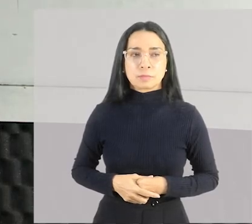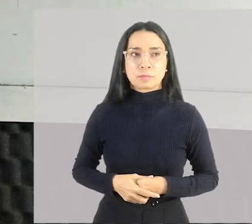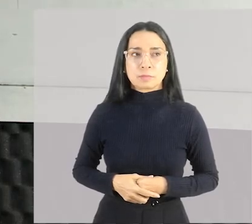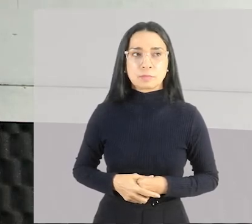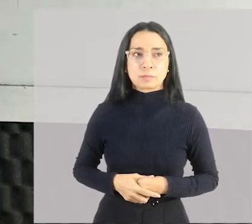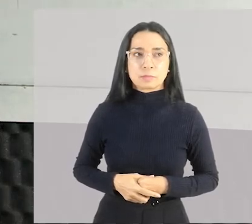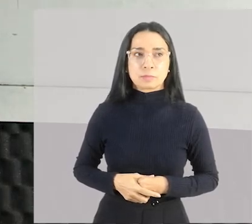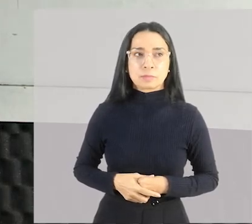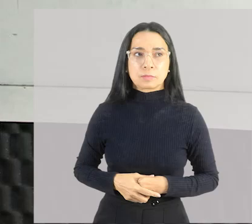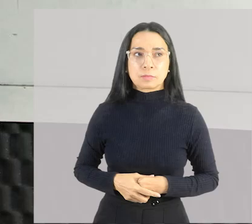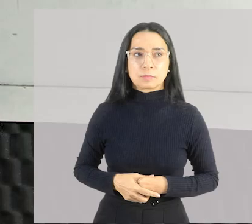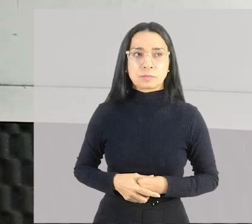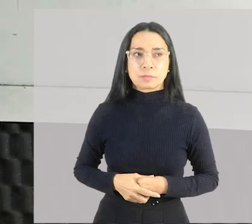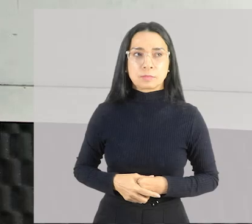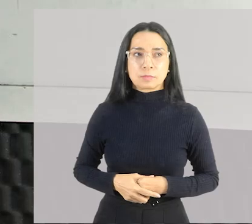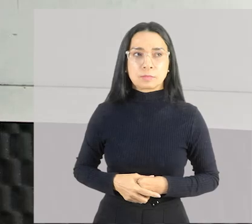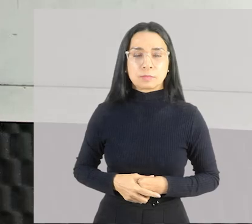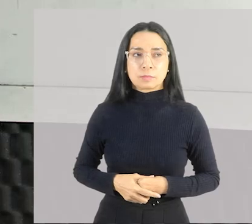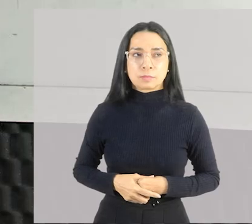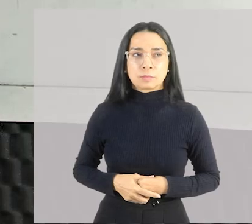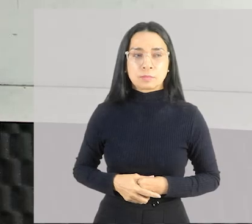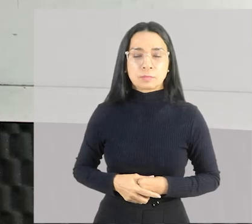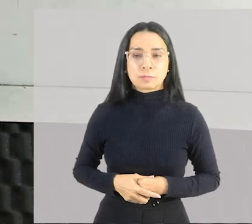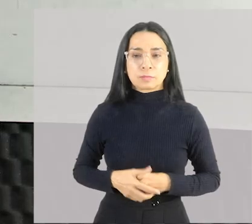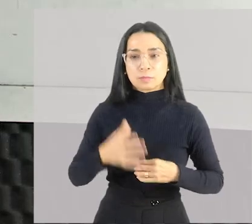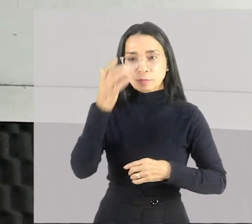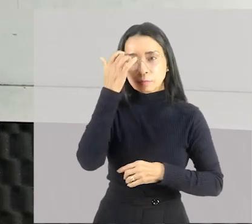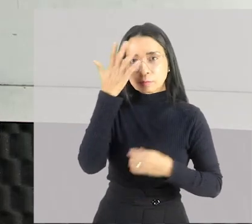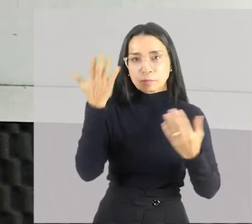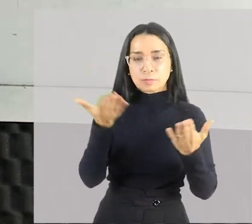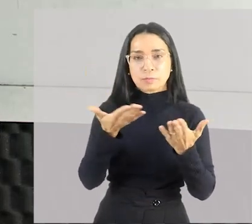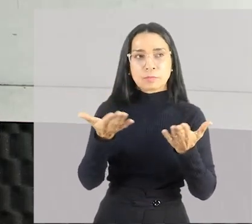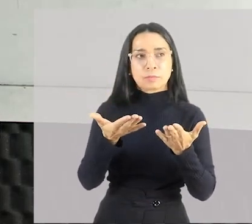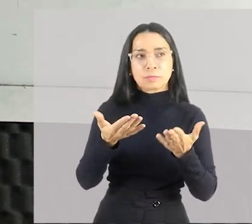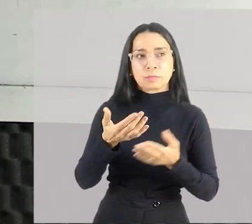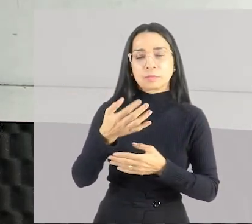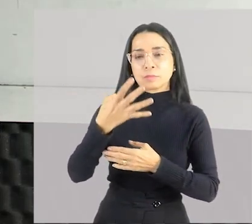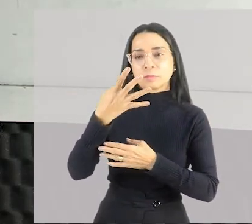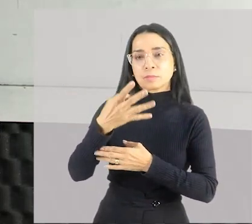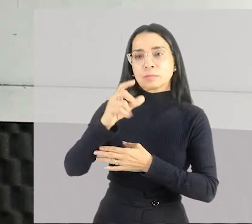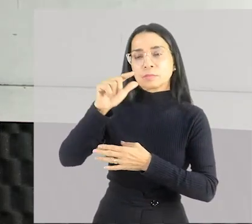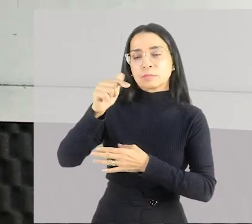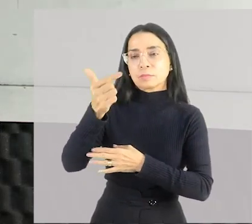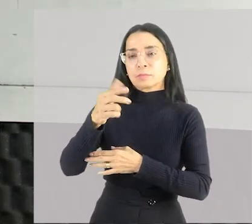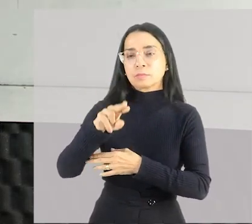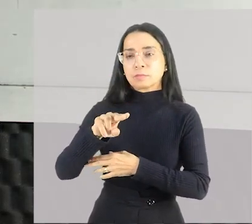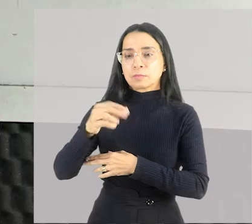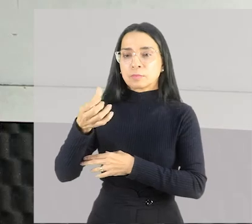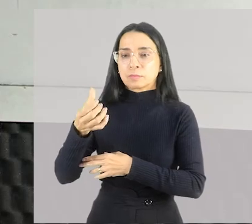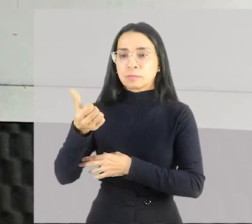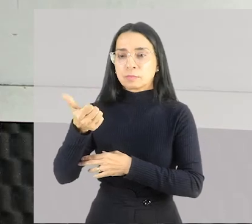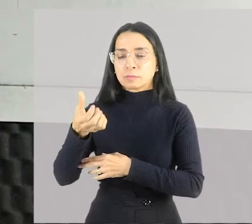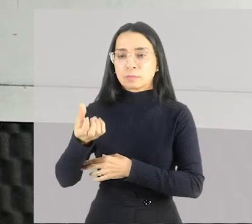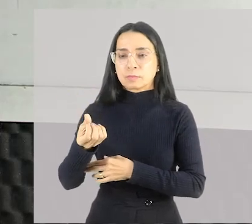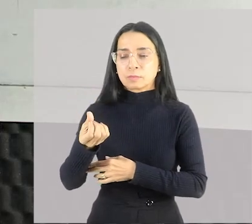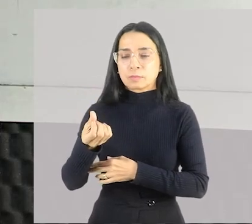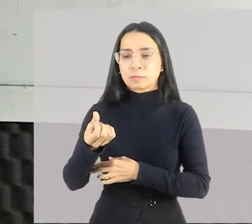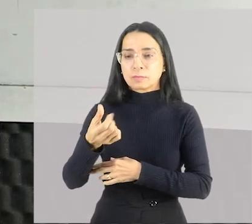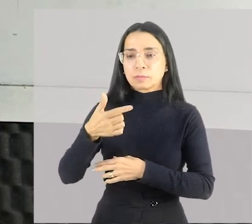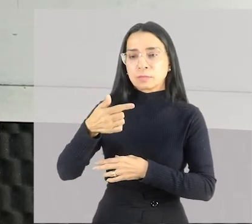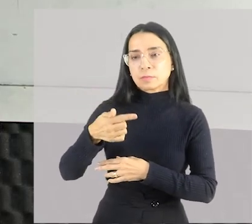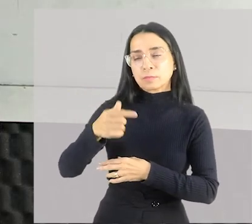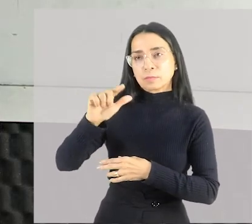quadr aí agora sim fica mais fácil 4 qu é 16